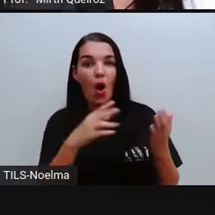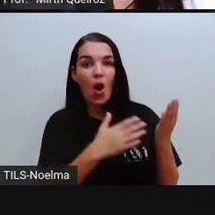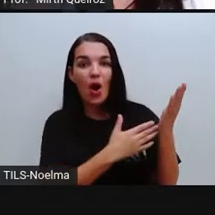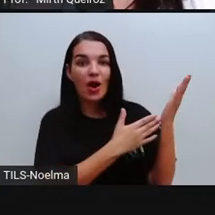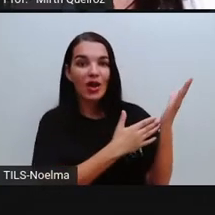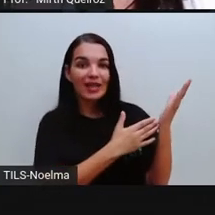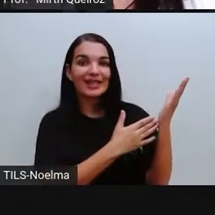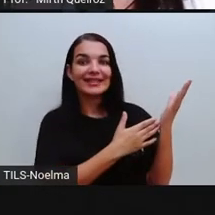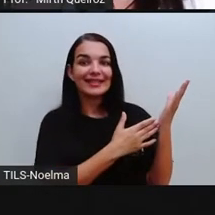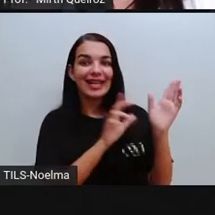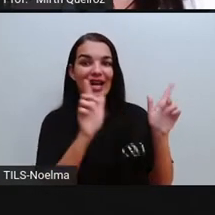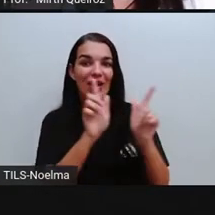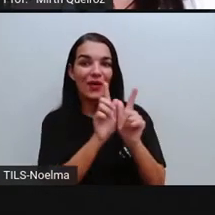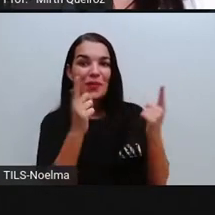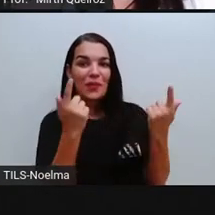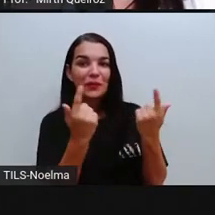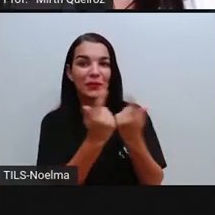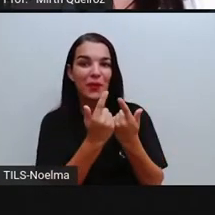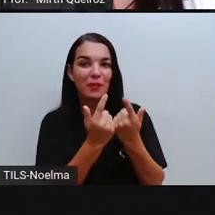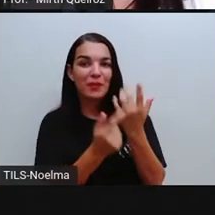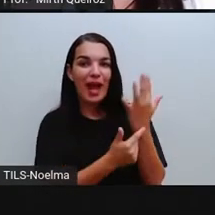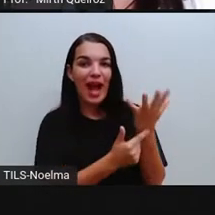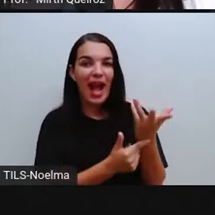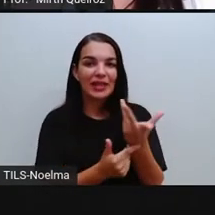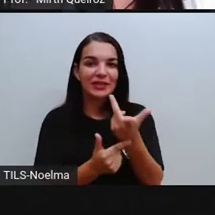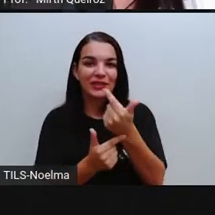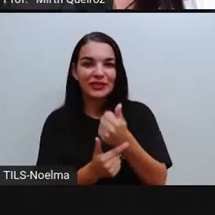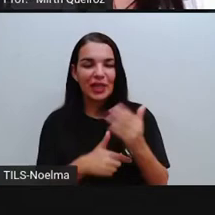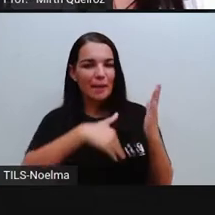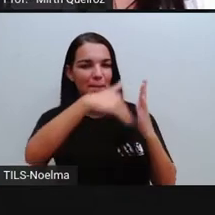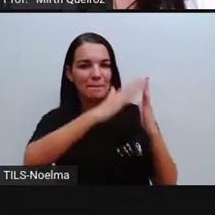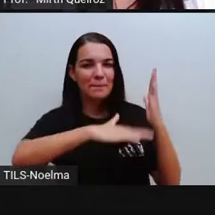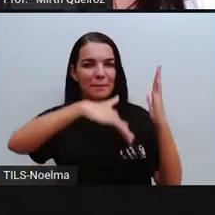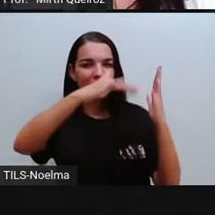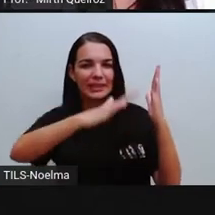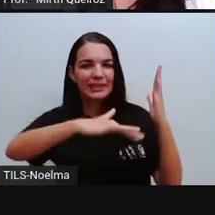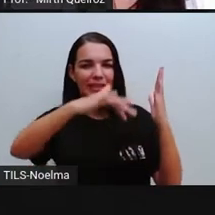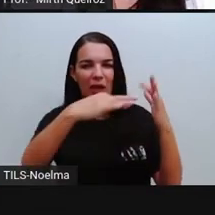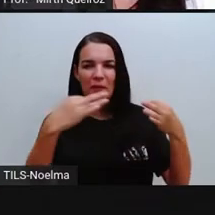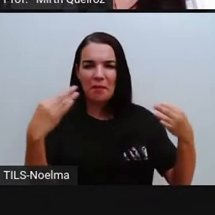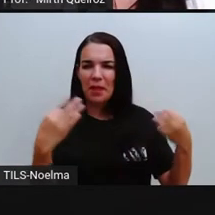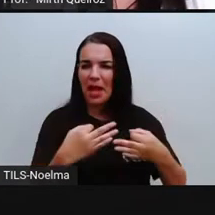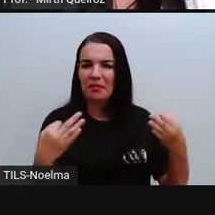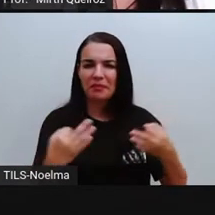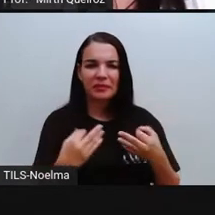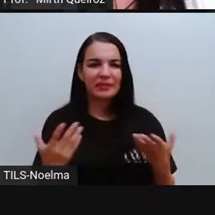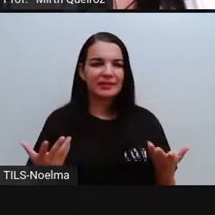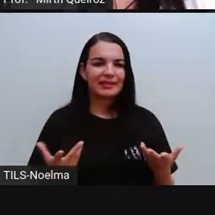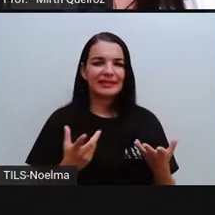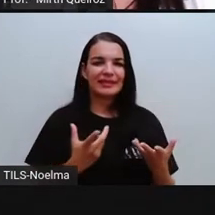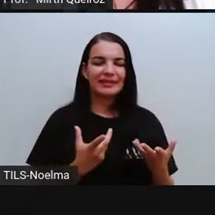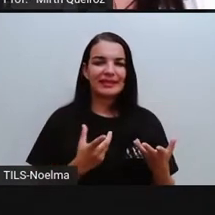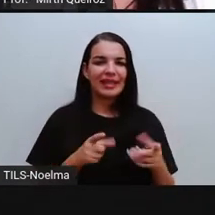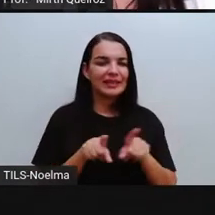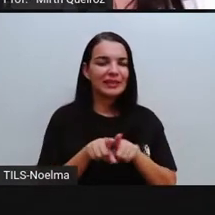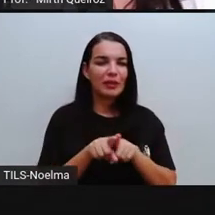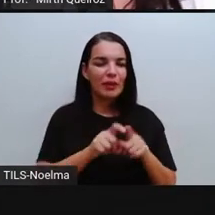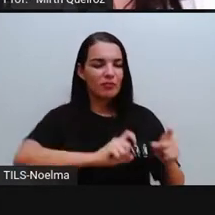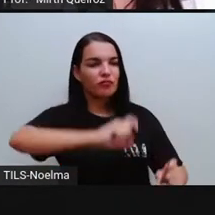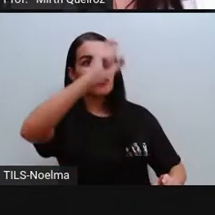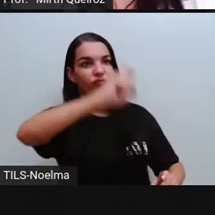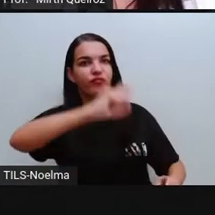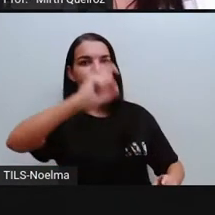Nós temos um grupo aqui, né, de artistas que estão pintando aí um muro através da arte aí de